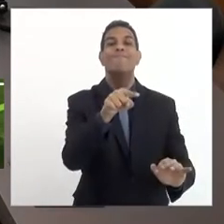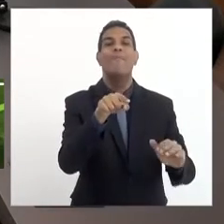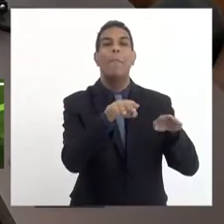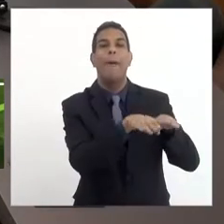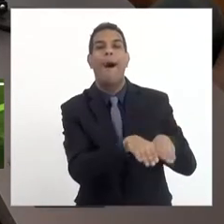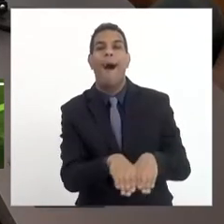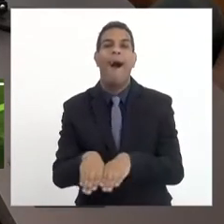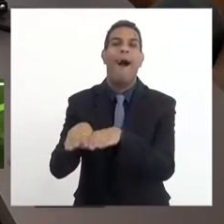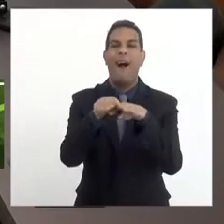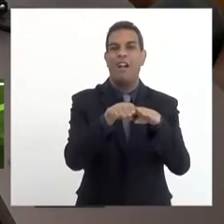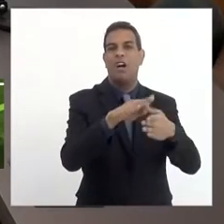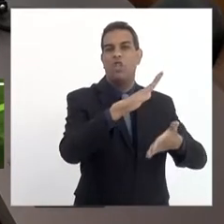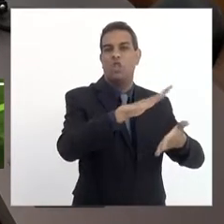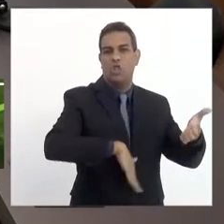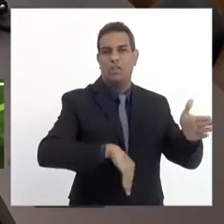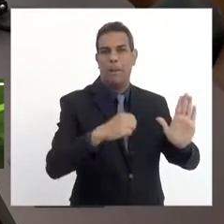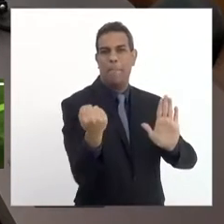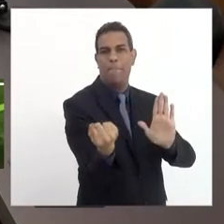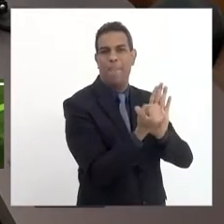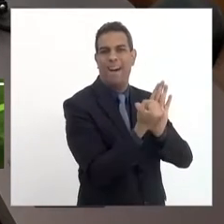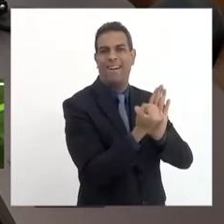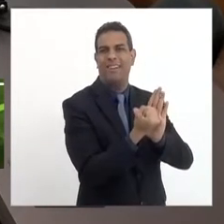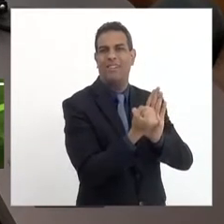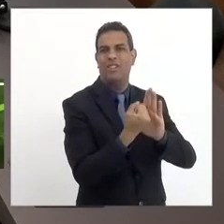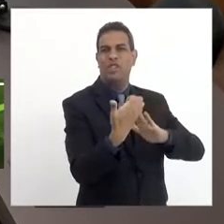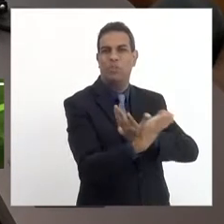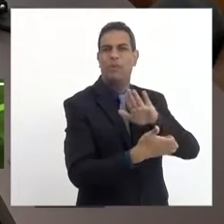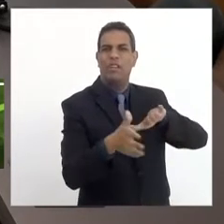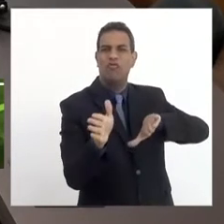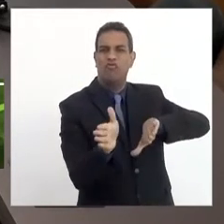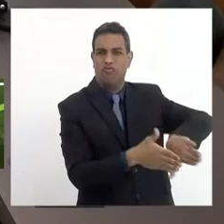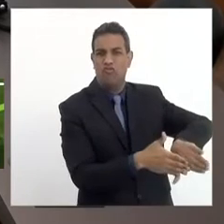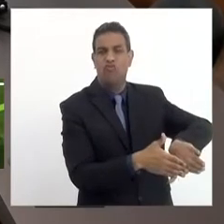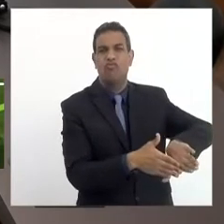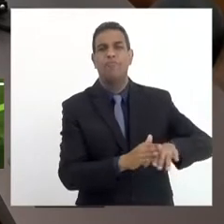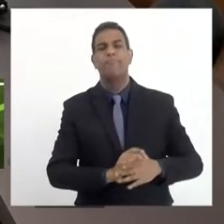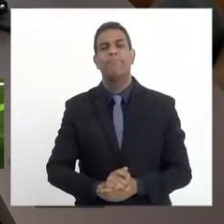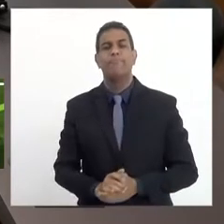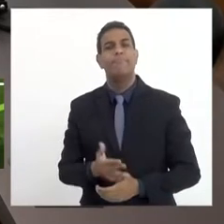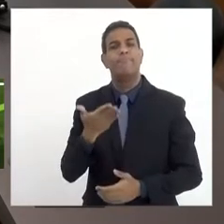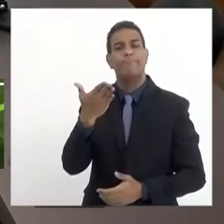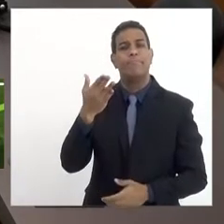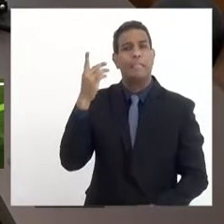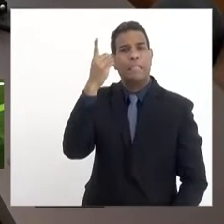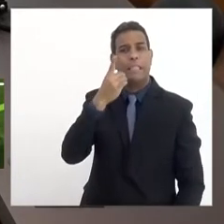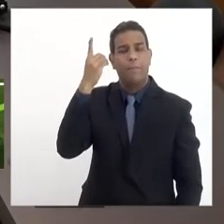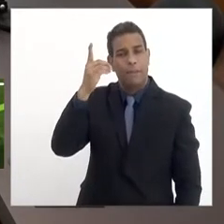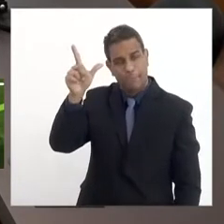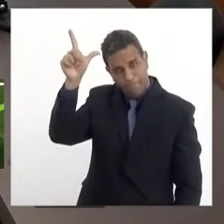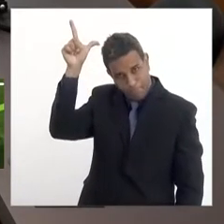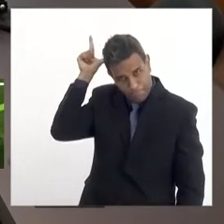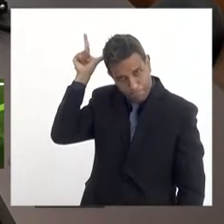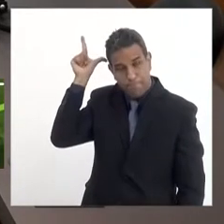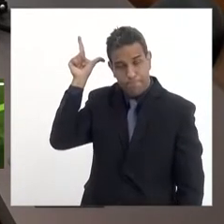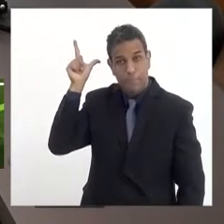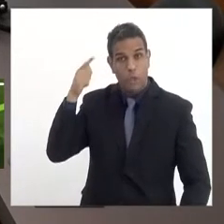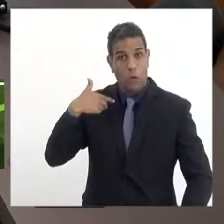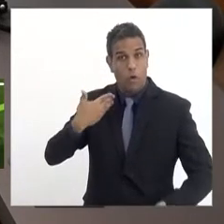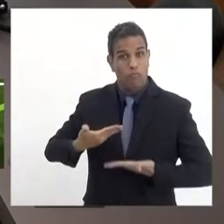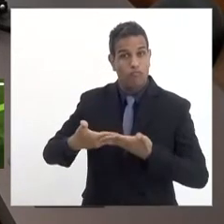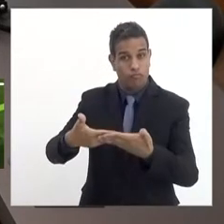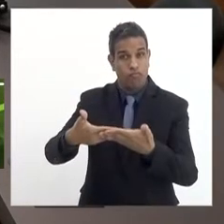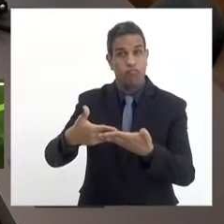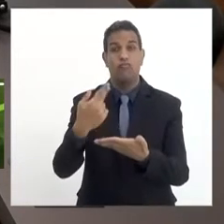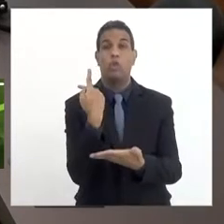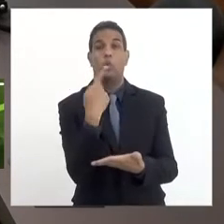tira a marca. Então, o relatório do deputado Luiz Paulo, eu puxo a relatoria para a presidência e